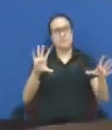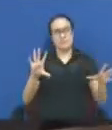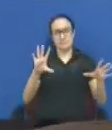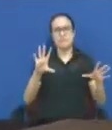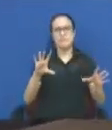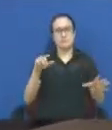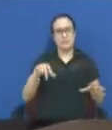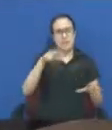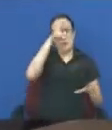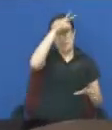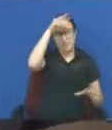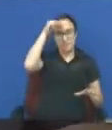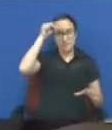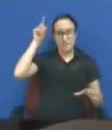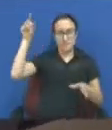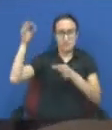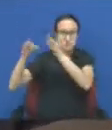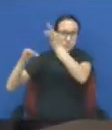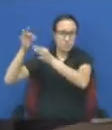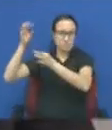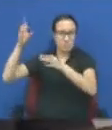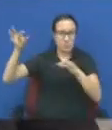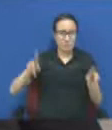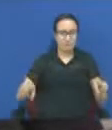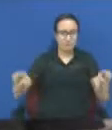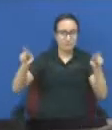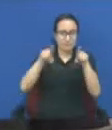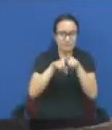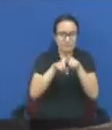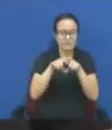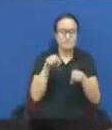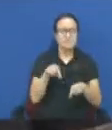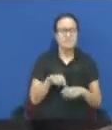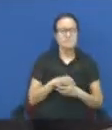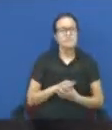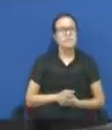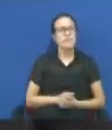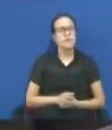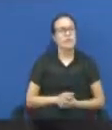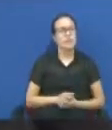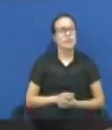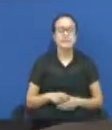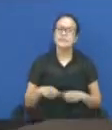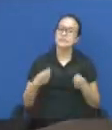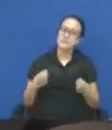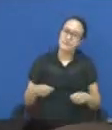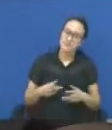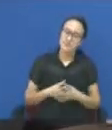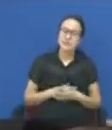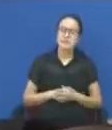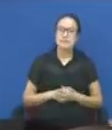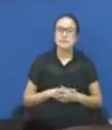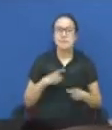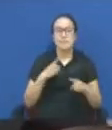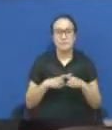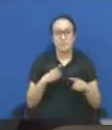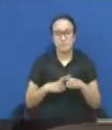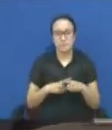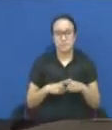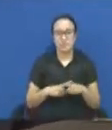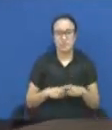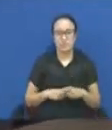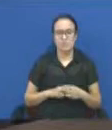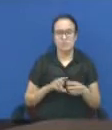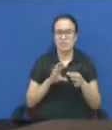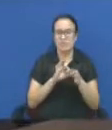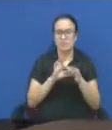convênio com o Tribunal de Justiça do Estado de São Paulo é para que a gente viabilize de